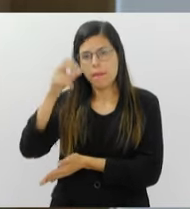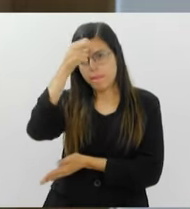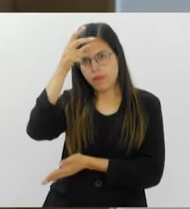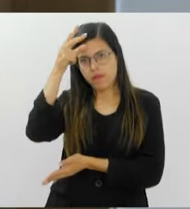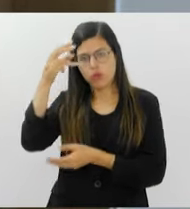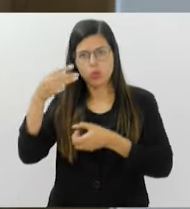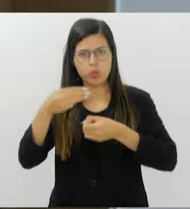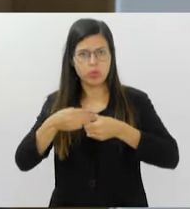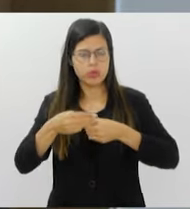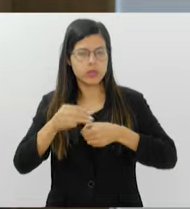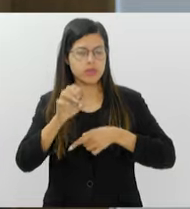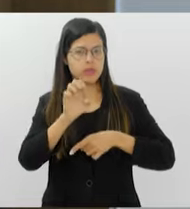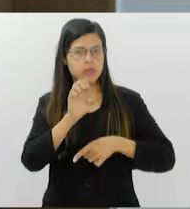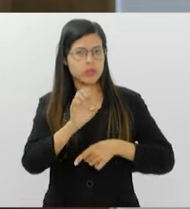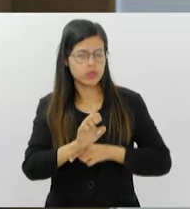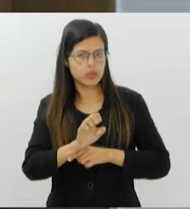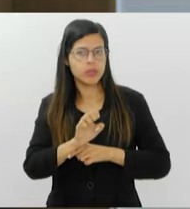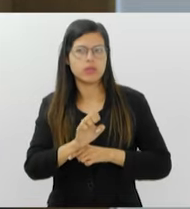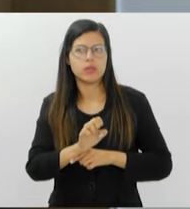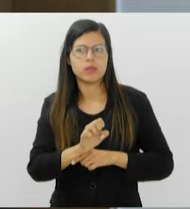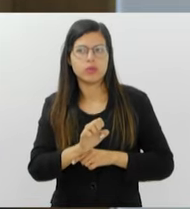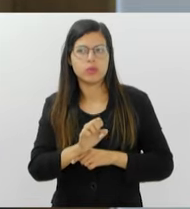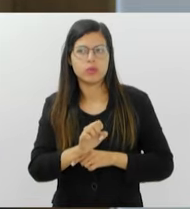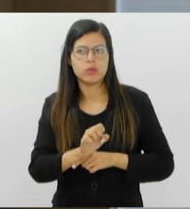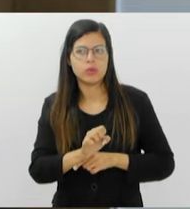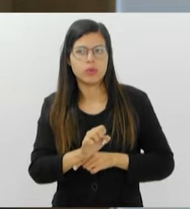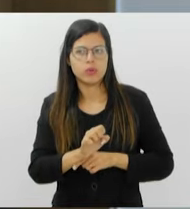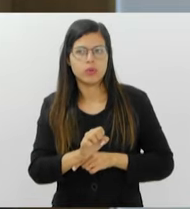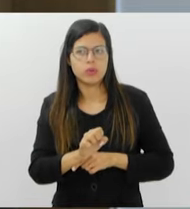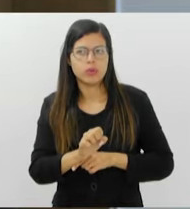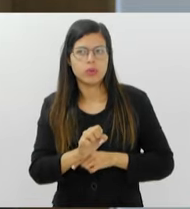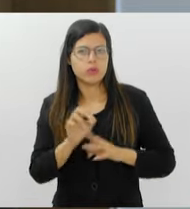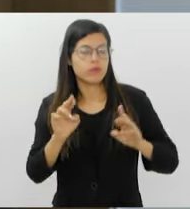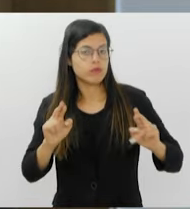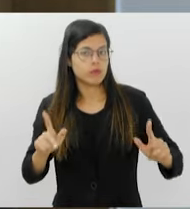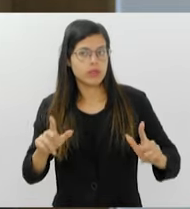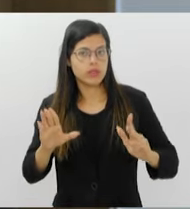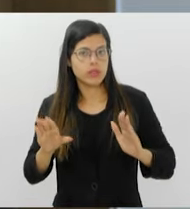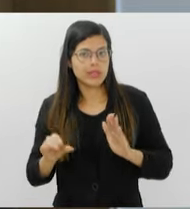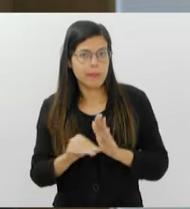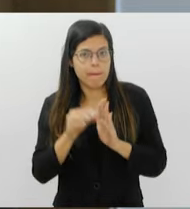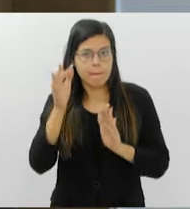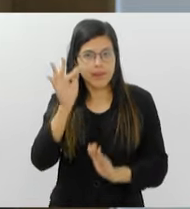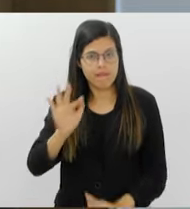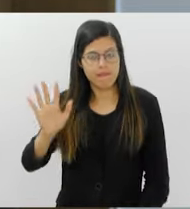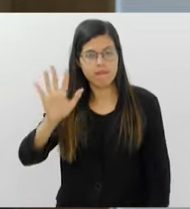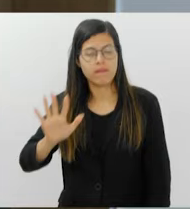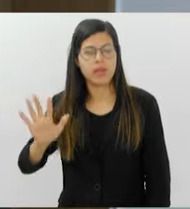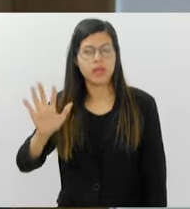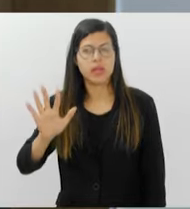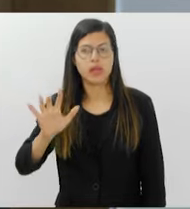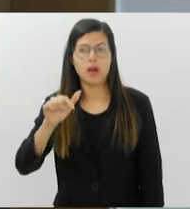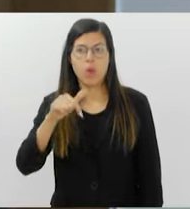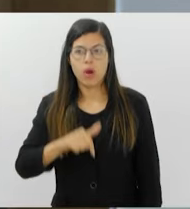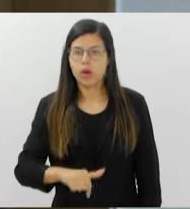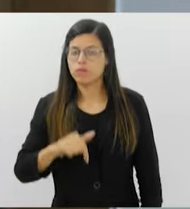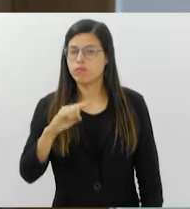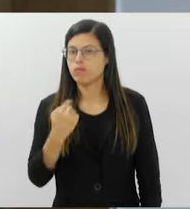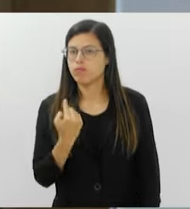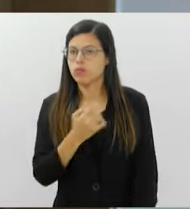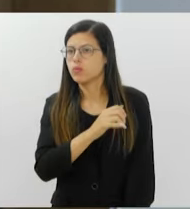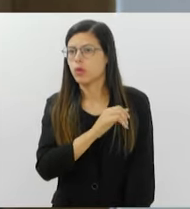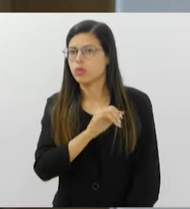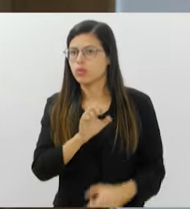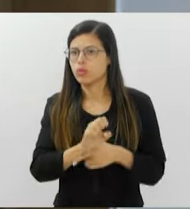estado. E, diferentemente do que se diz das emendas federais, para esse tipo de emenda aqui no nosso estado, o